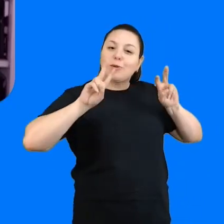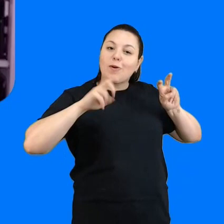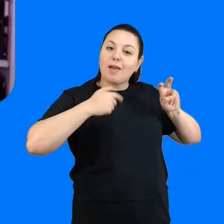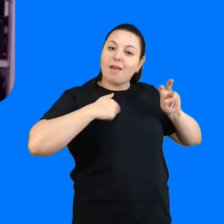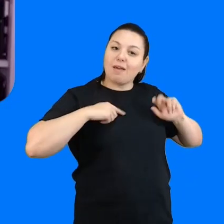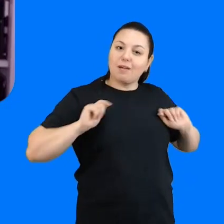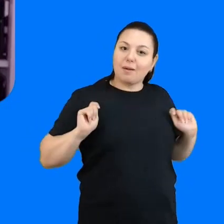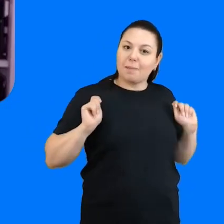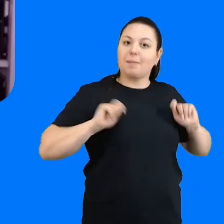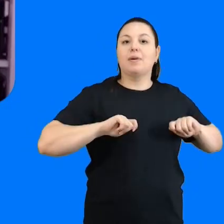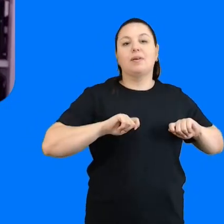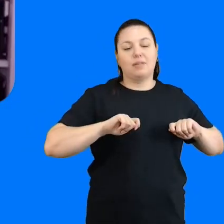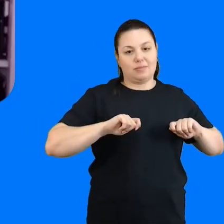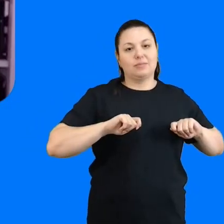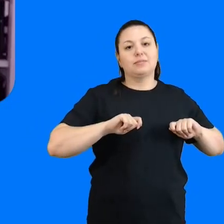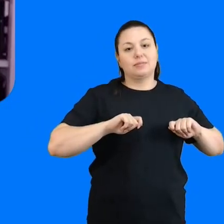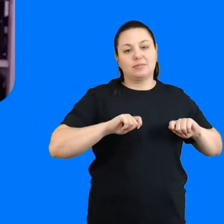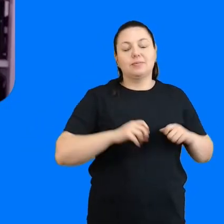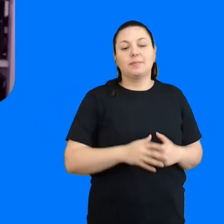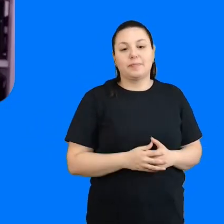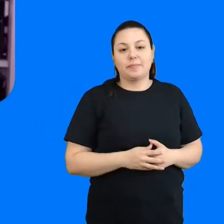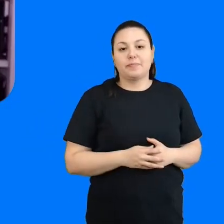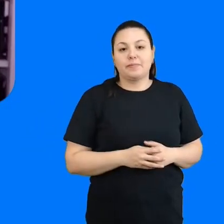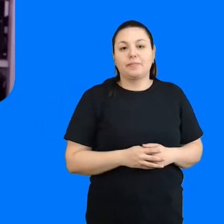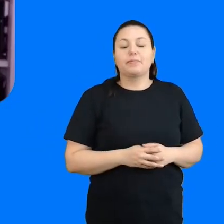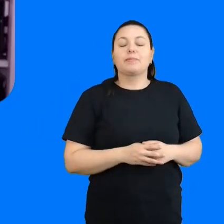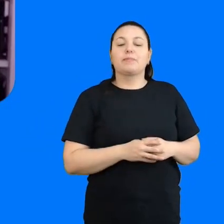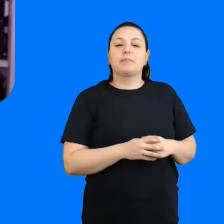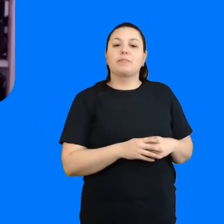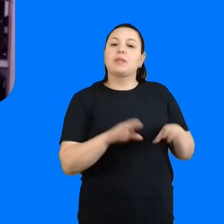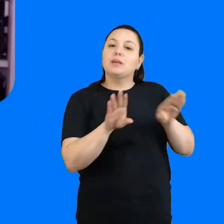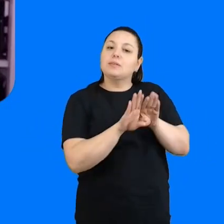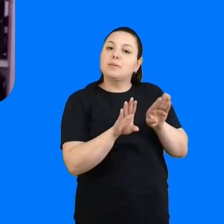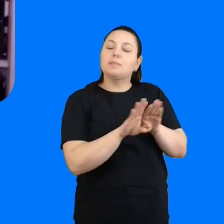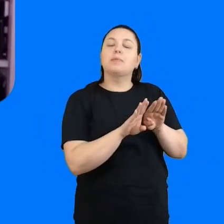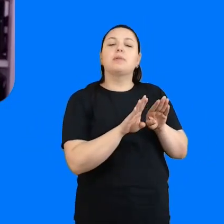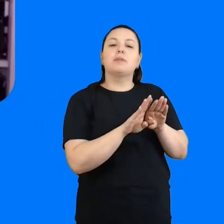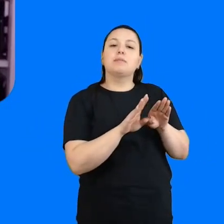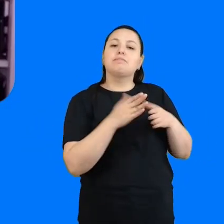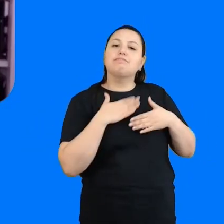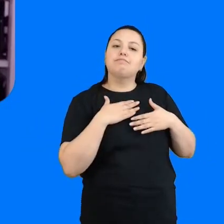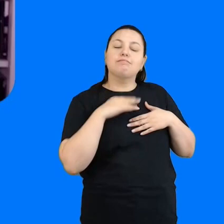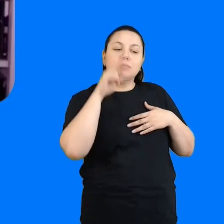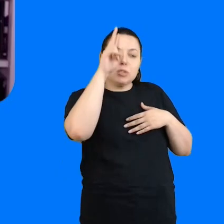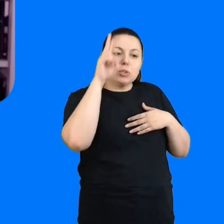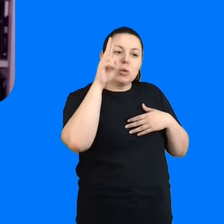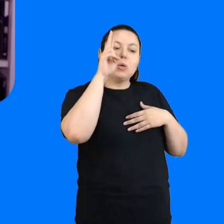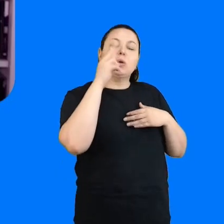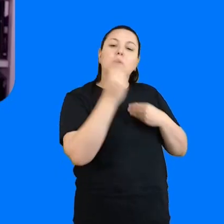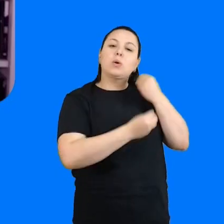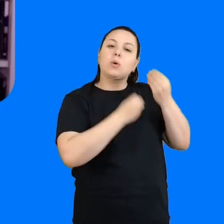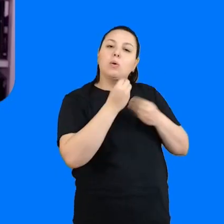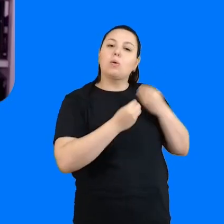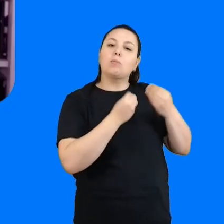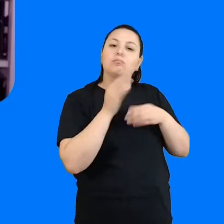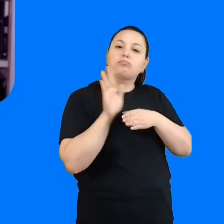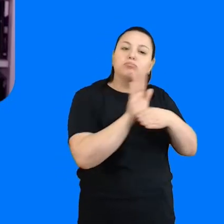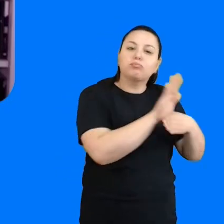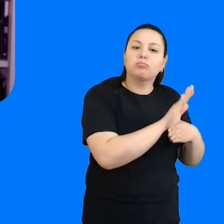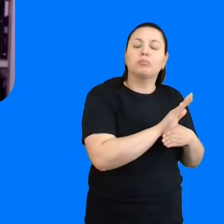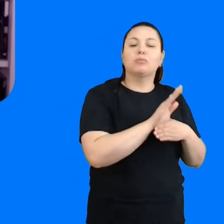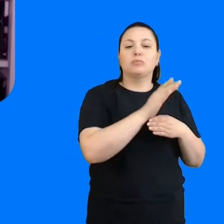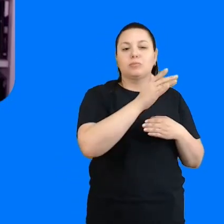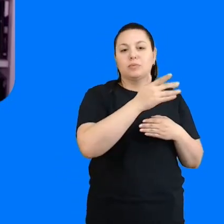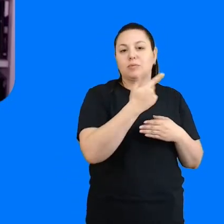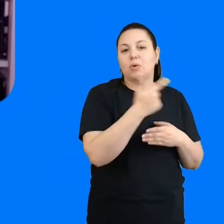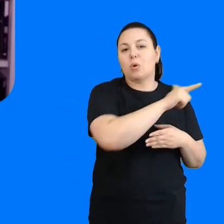notar quanto essas histórias estão a servir a vida, o florescimento da vida, a minha sustentabilidade. E